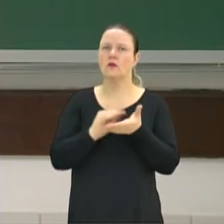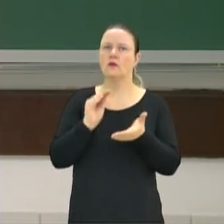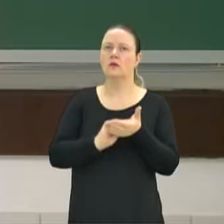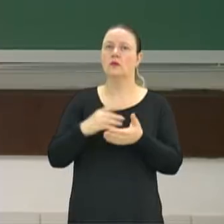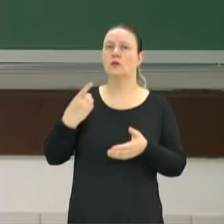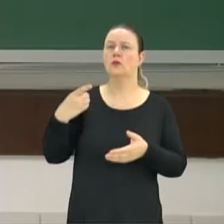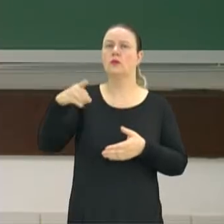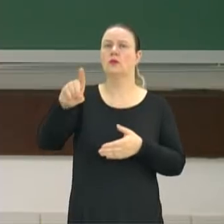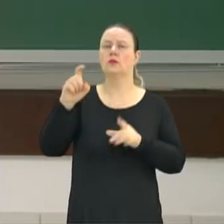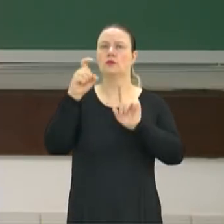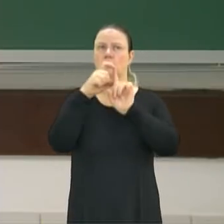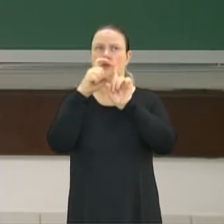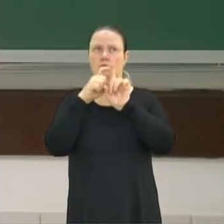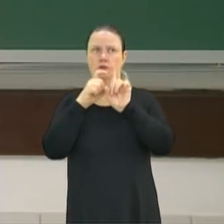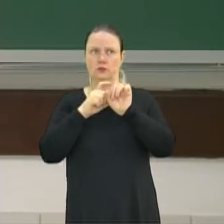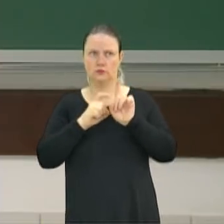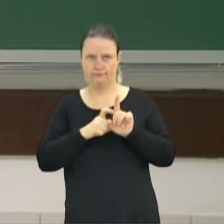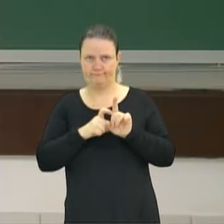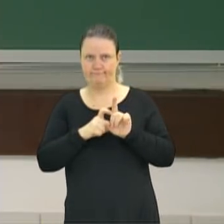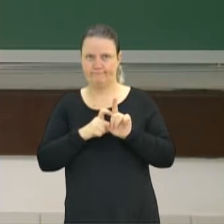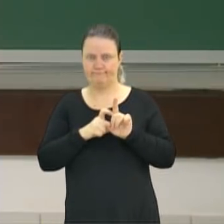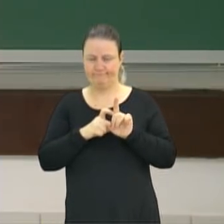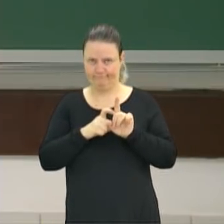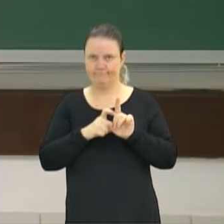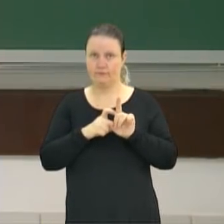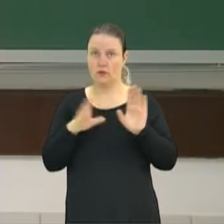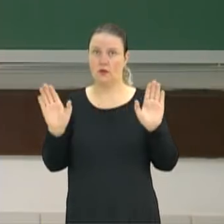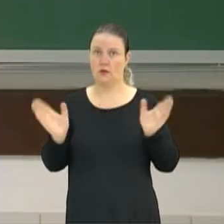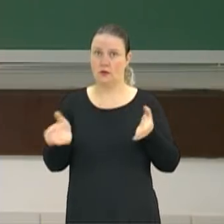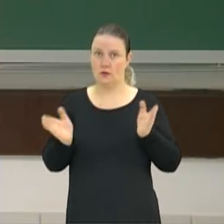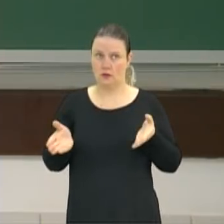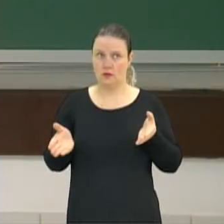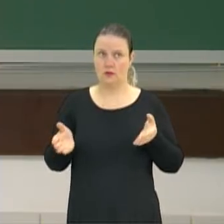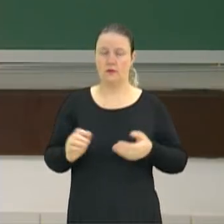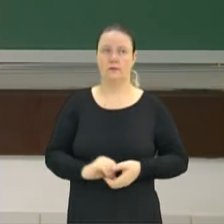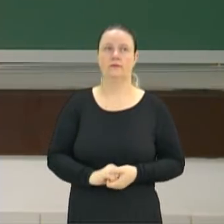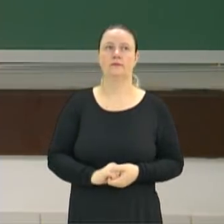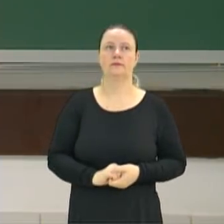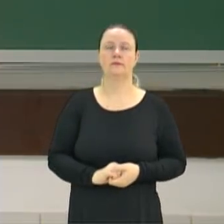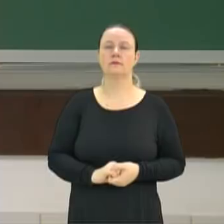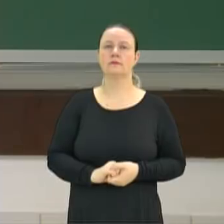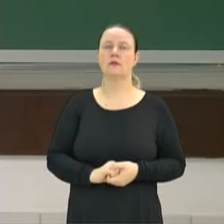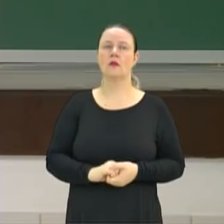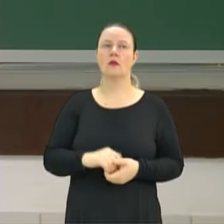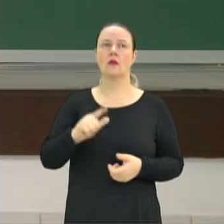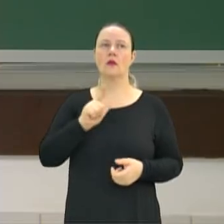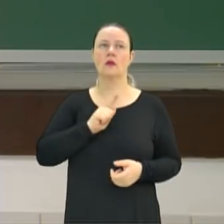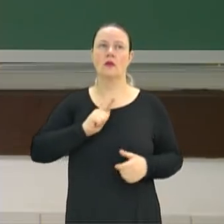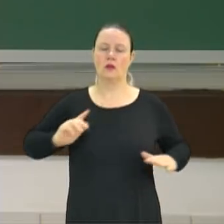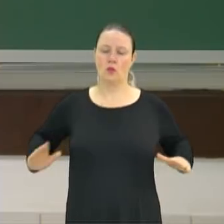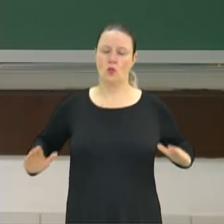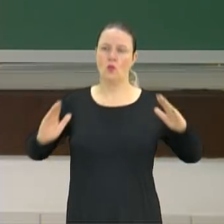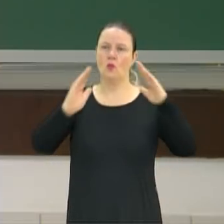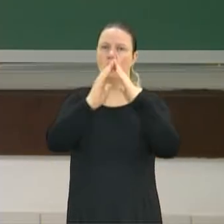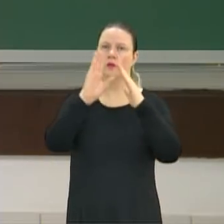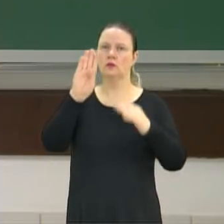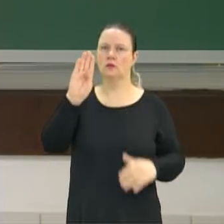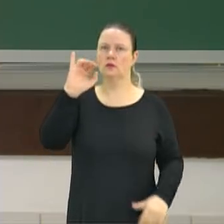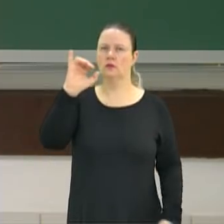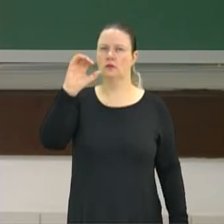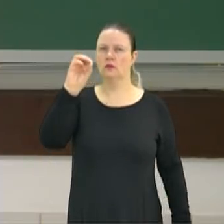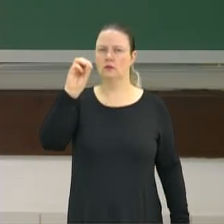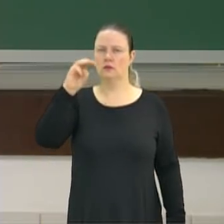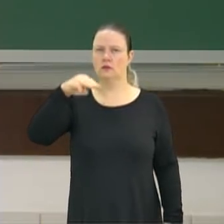pirâmide. Entendendo os 3 tipos é o que basta para a aula de hoje, tá? Daí a gente vai fazer exercício. Olha só, a pirâmide de biomassa está mostrando o quê?